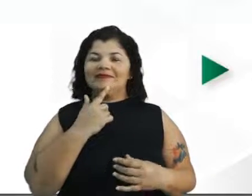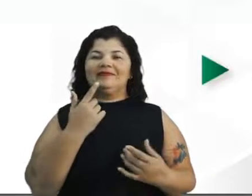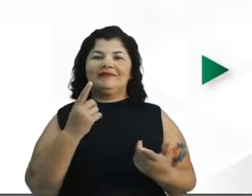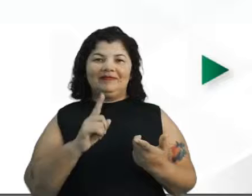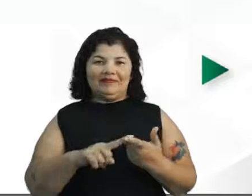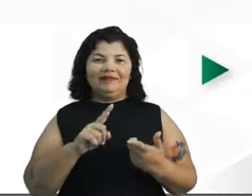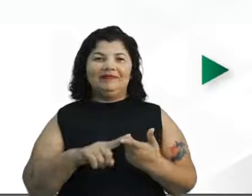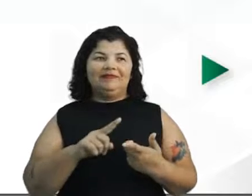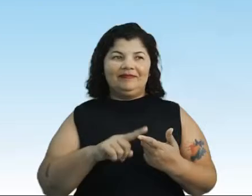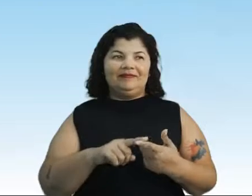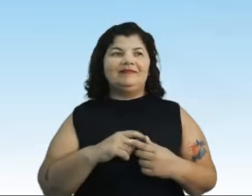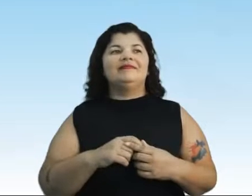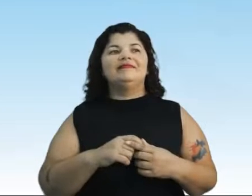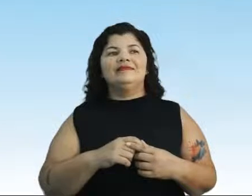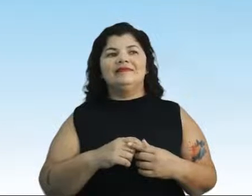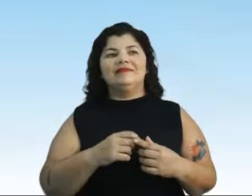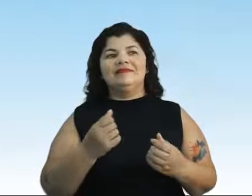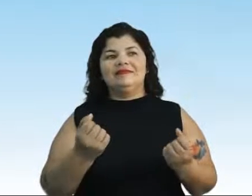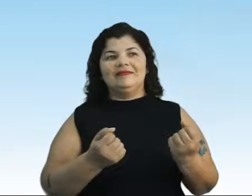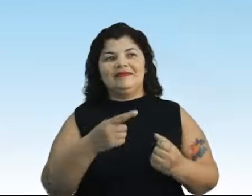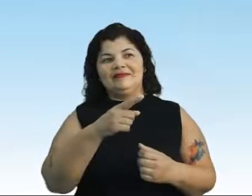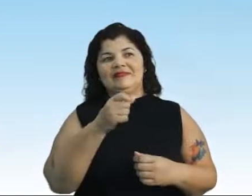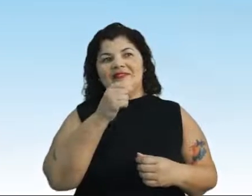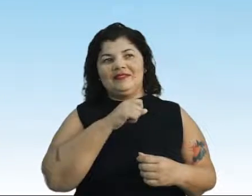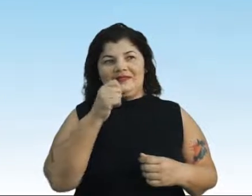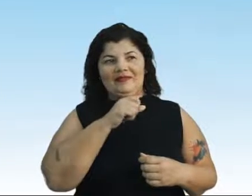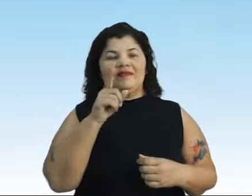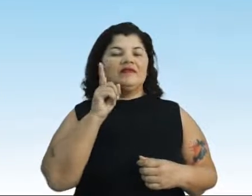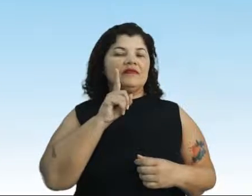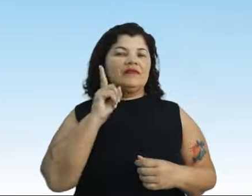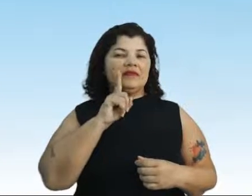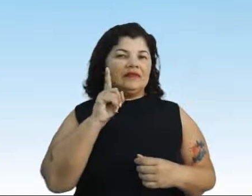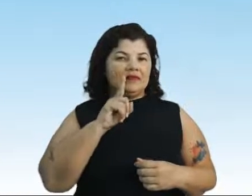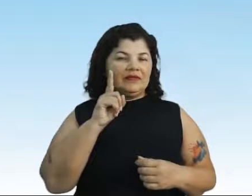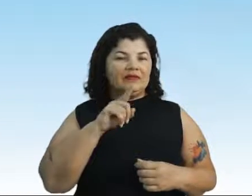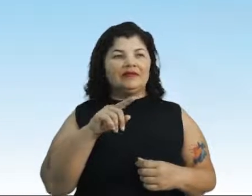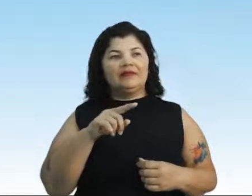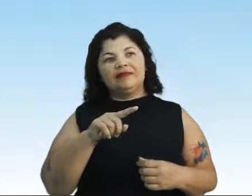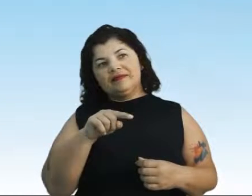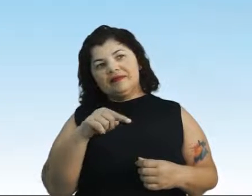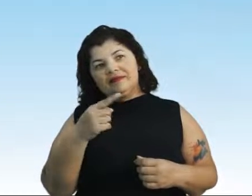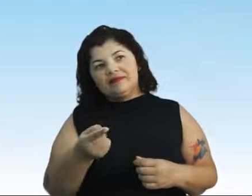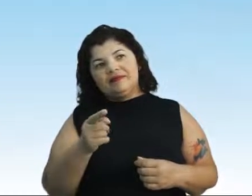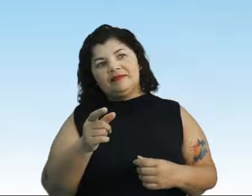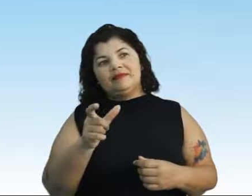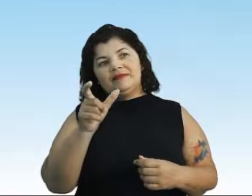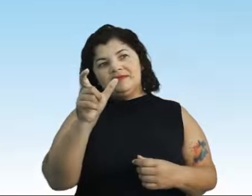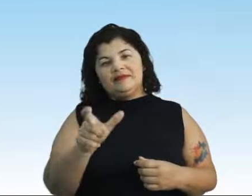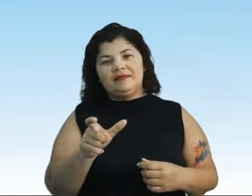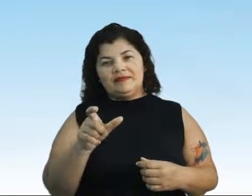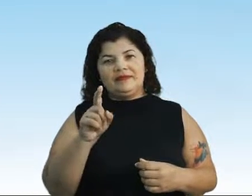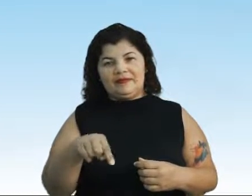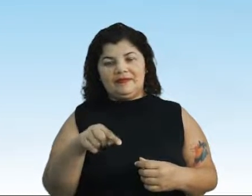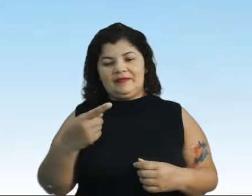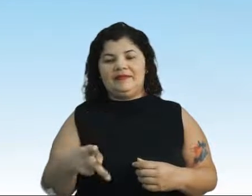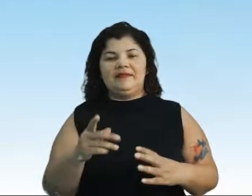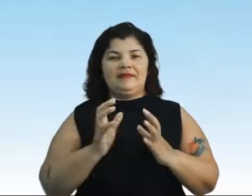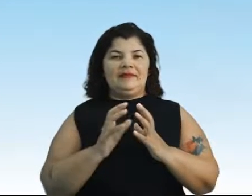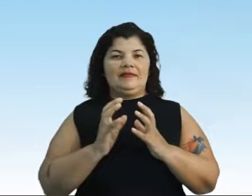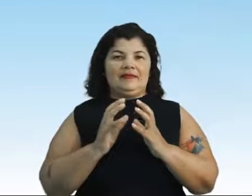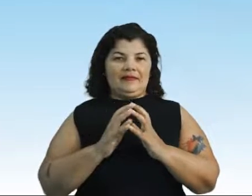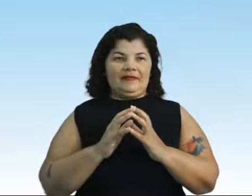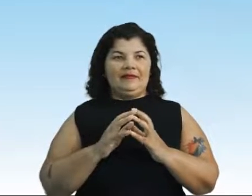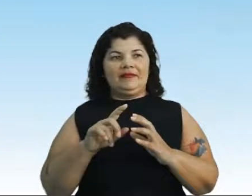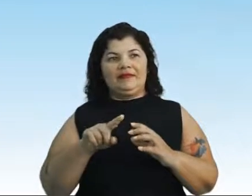parecido. Esse carrinho de sorvete, essa foto é uma foto dos Estados Unidos, essa foto aí do meio, ela é uma foto daqui de Recife,